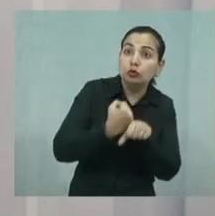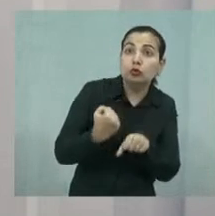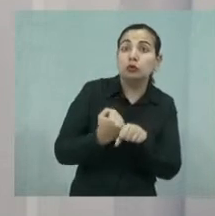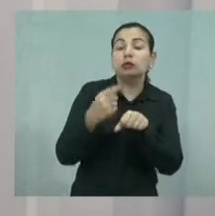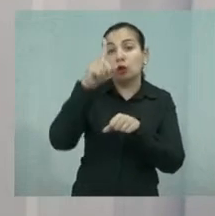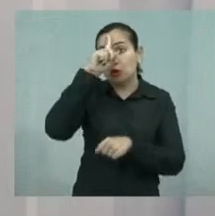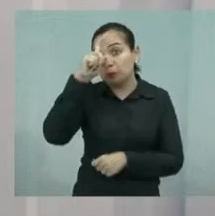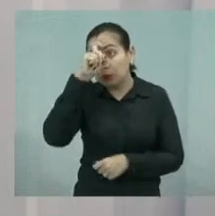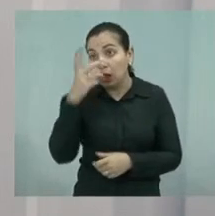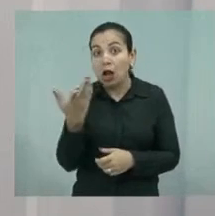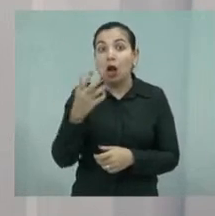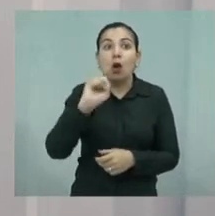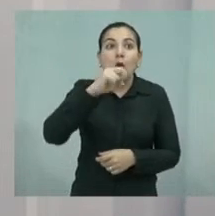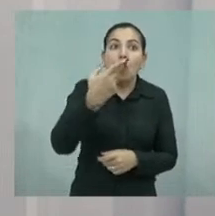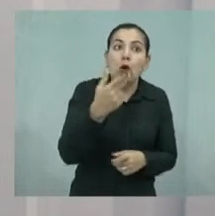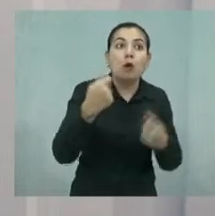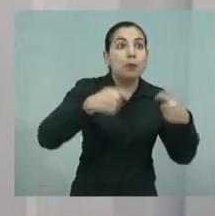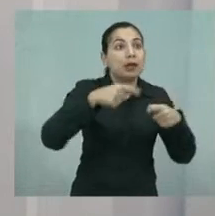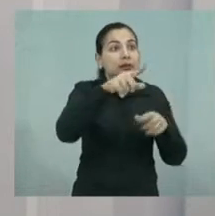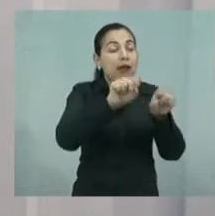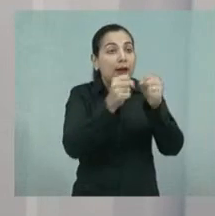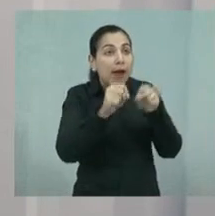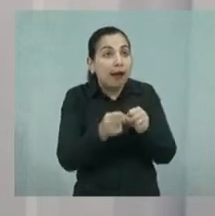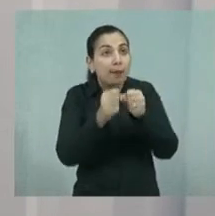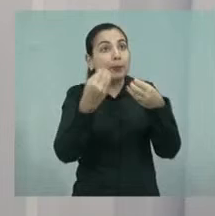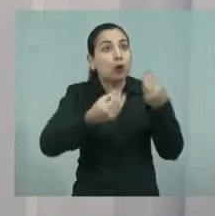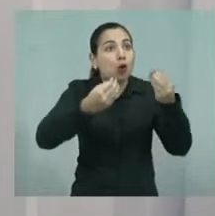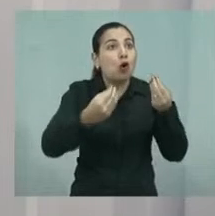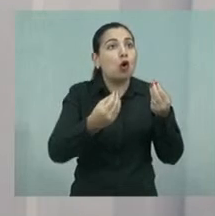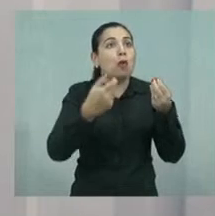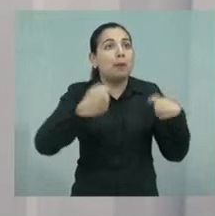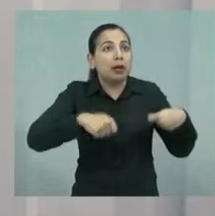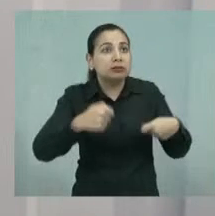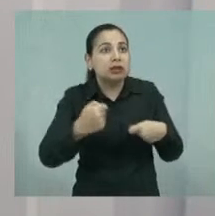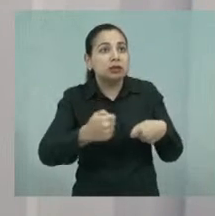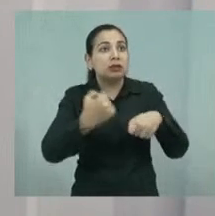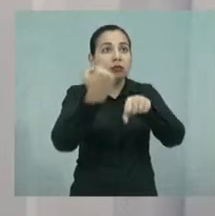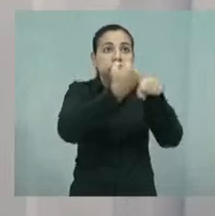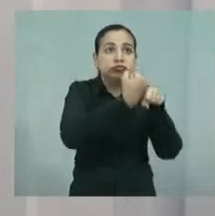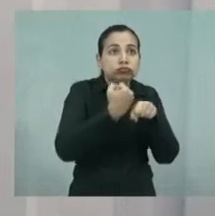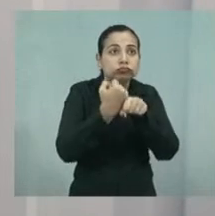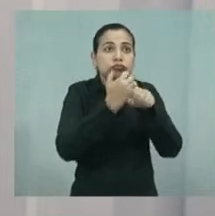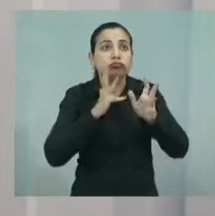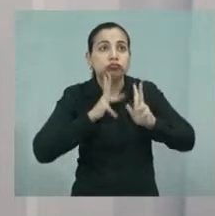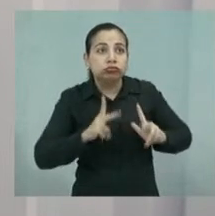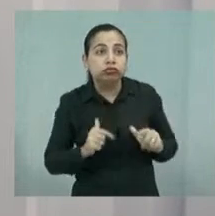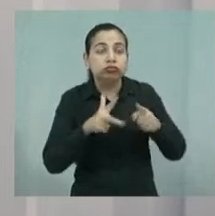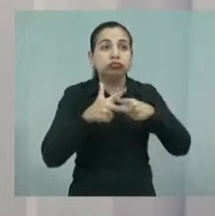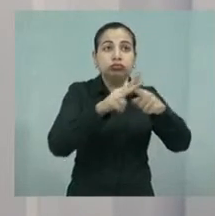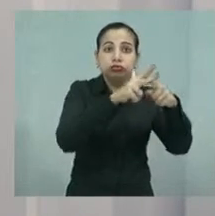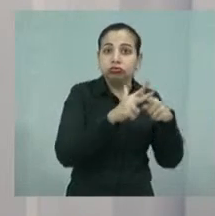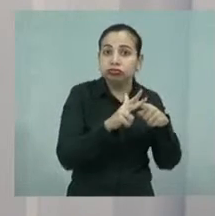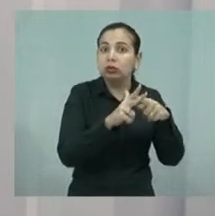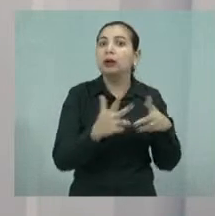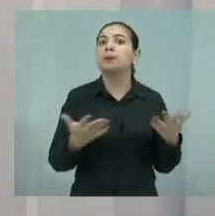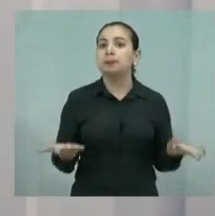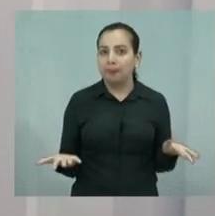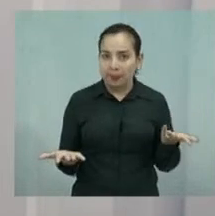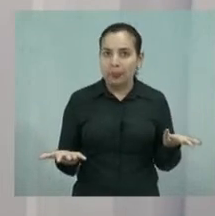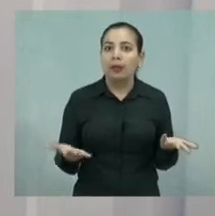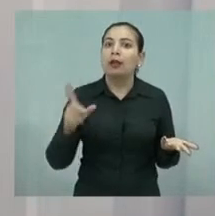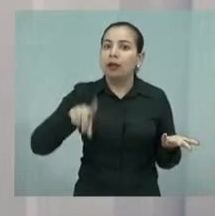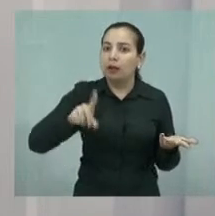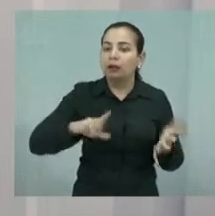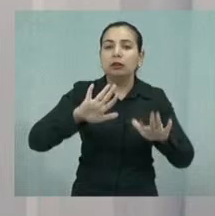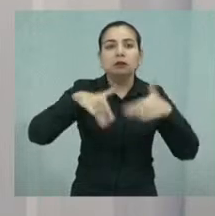das estruturas governamentais. Então, hoje existem mecanismos, ferramentas que são desenvolvidas,